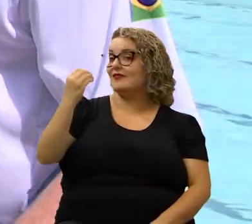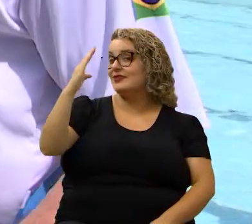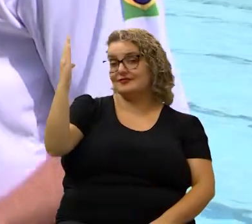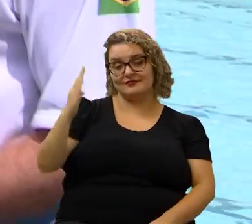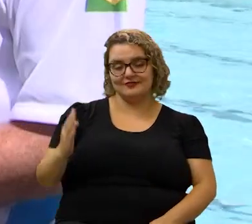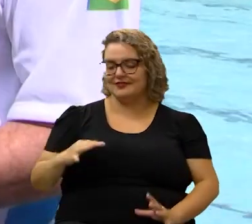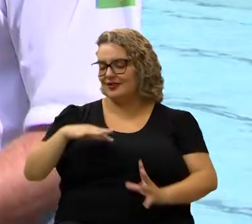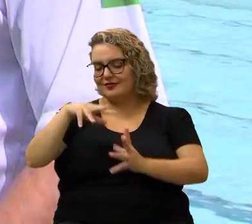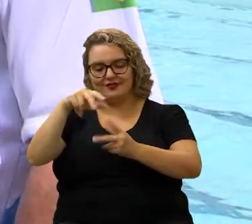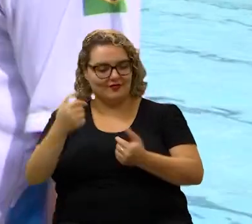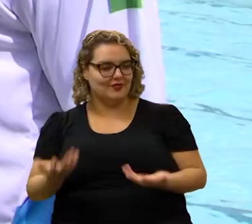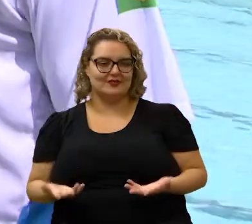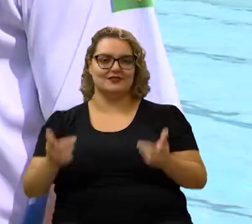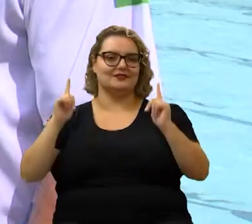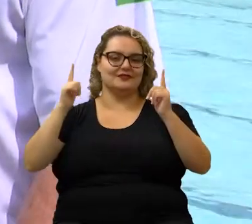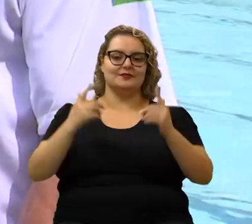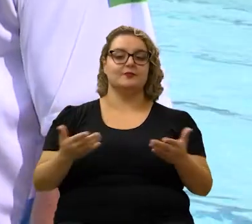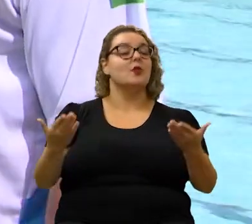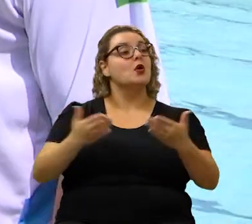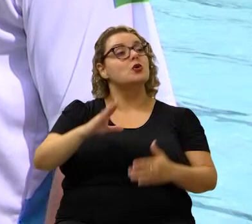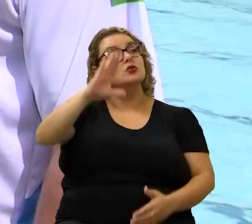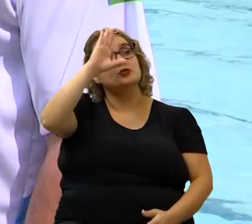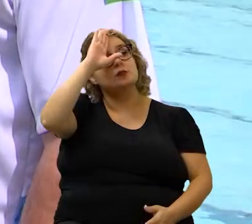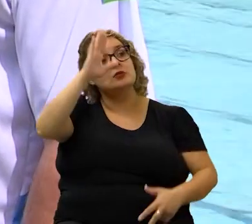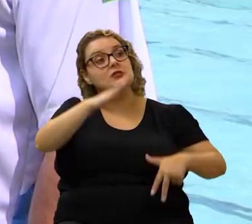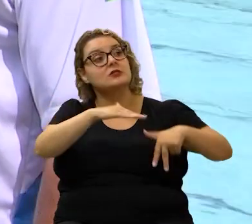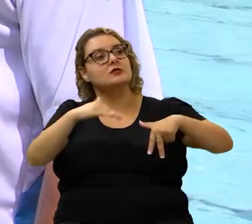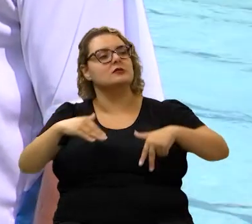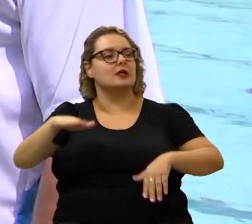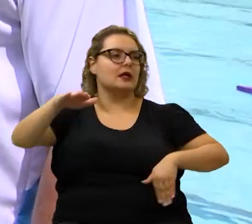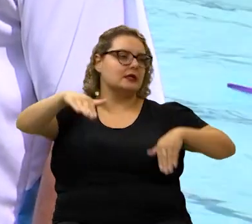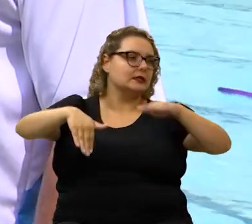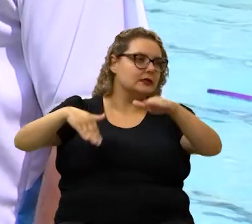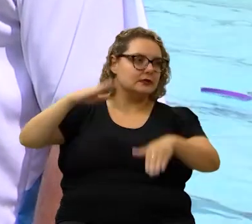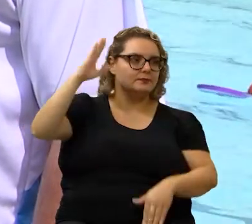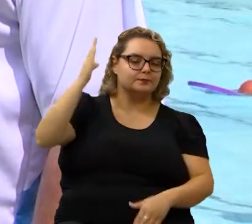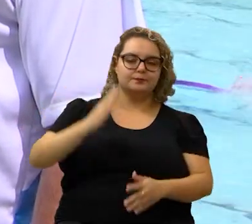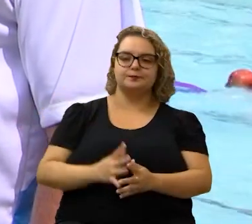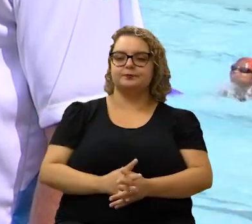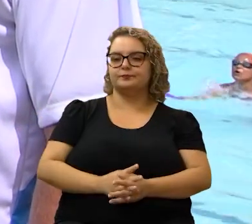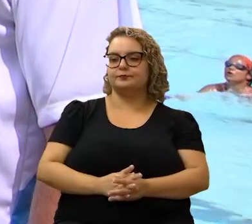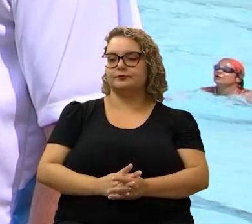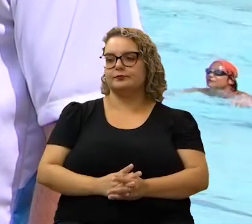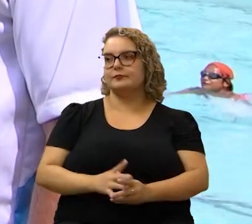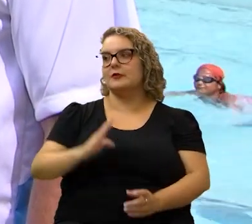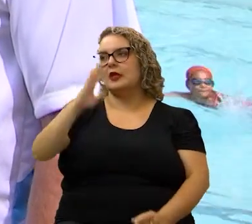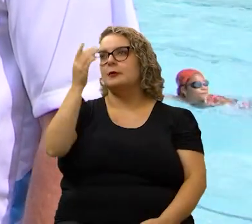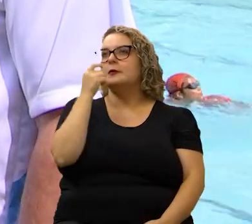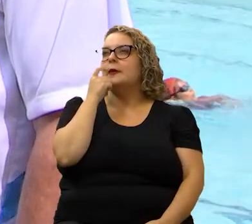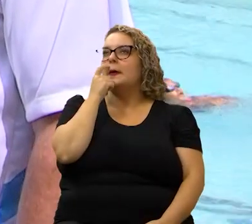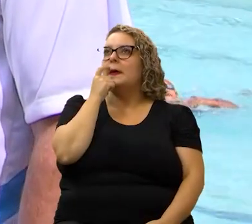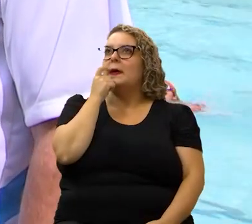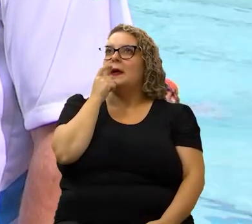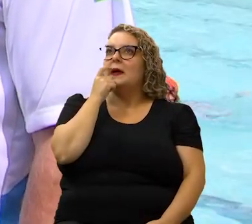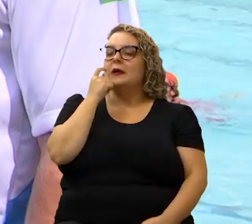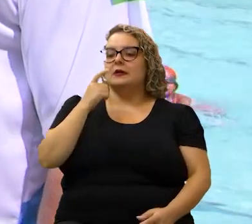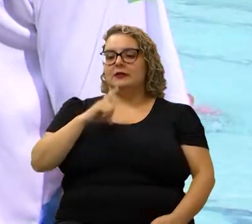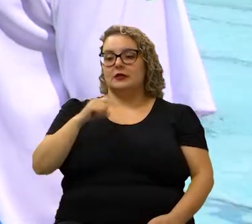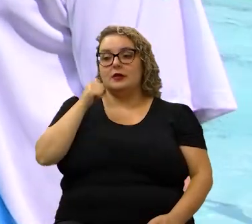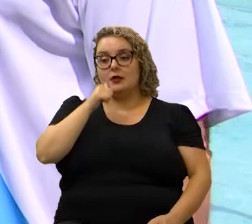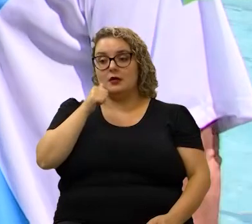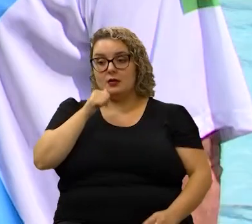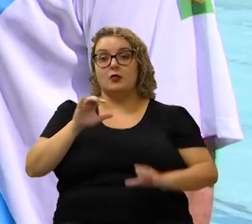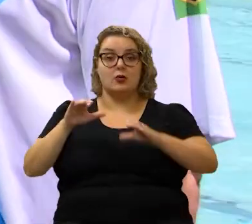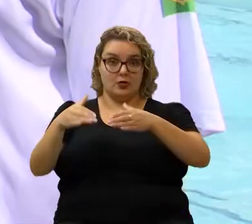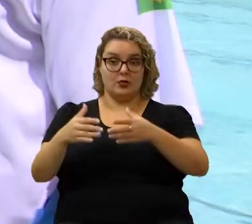visitando piscinas, viajando pelo mundo e se divertindo. Hoje, quem são os principais destaques da natação brasileira? Ah, da brasileira,